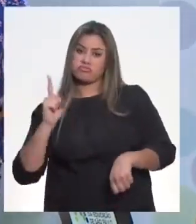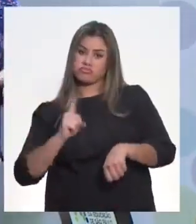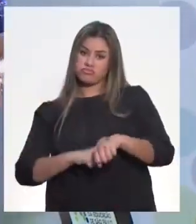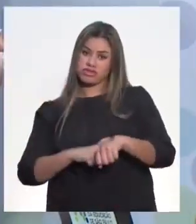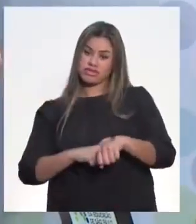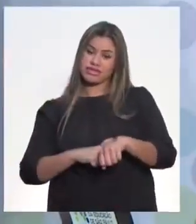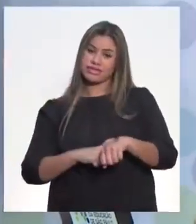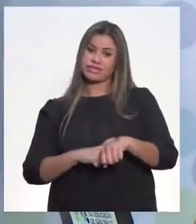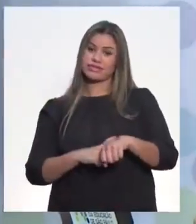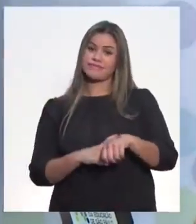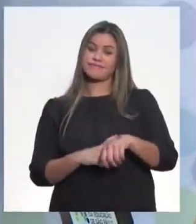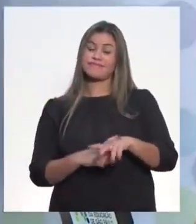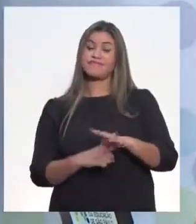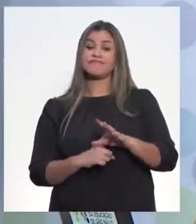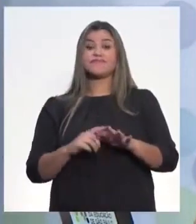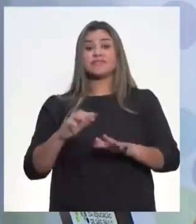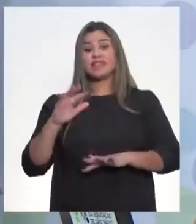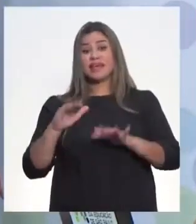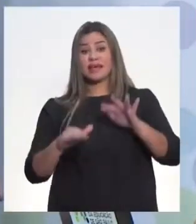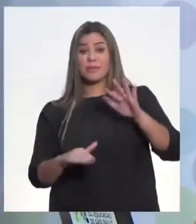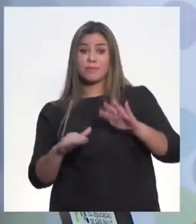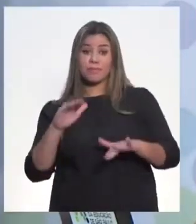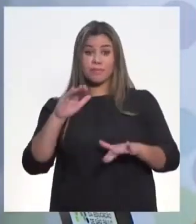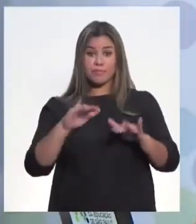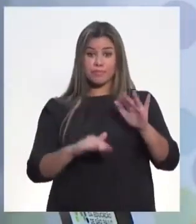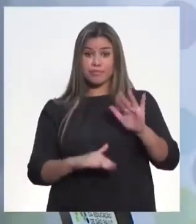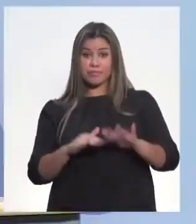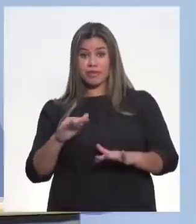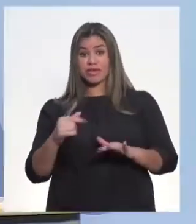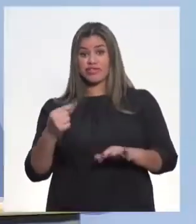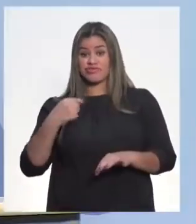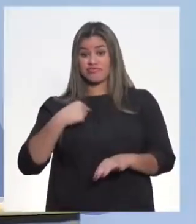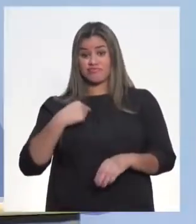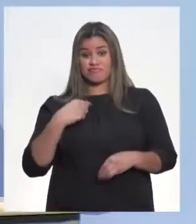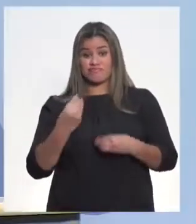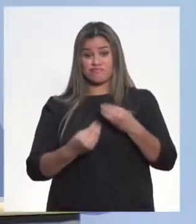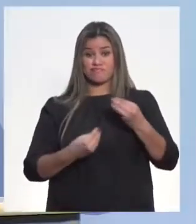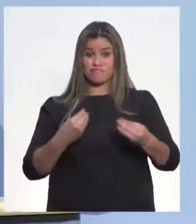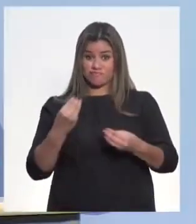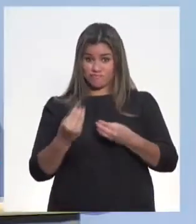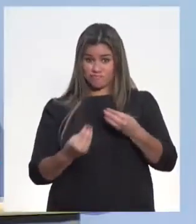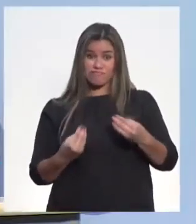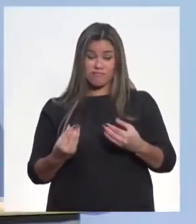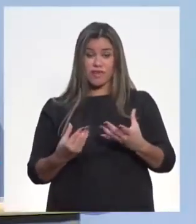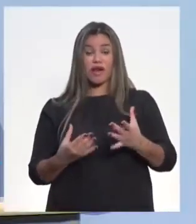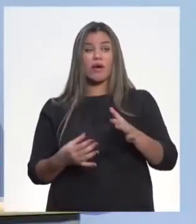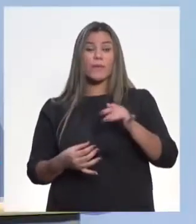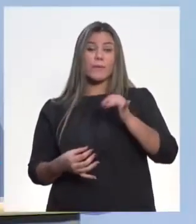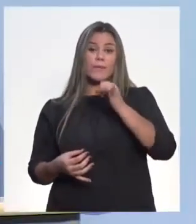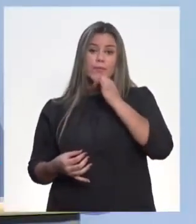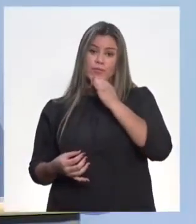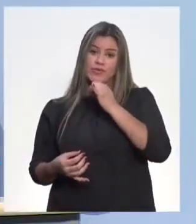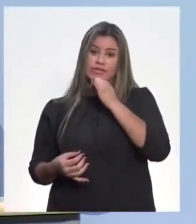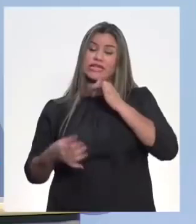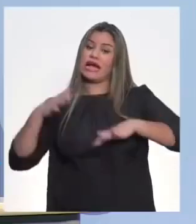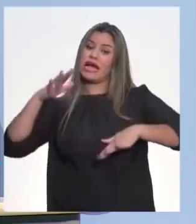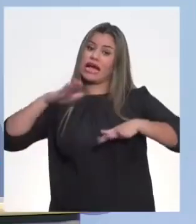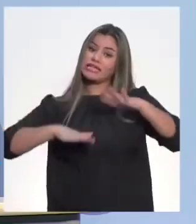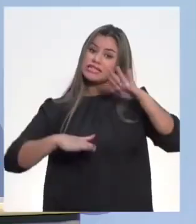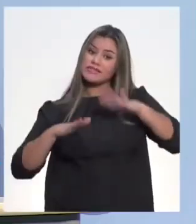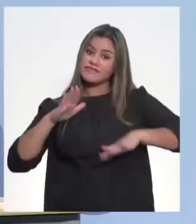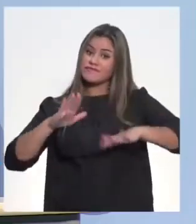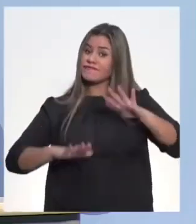cálculo, também depende da condição que a gente tem naquele momento, né, Jonas? Muitas vezes, né,